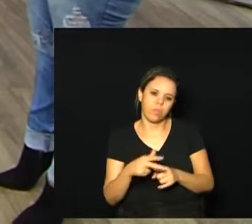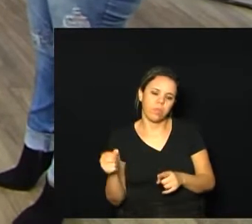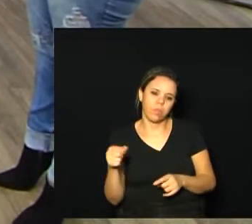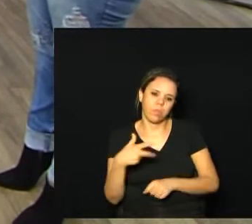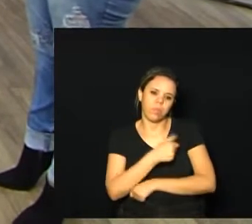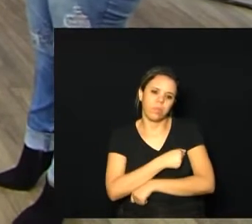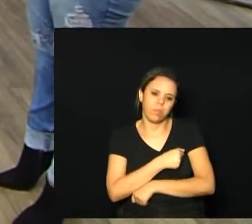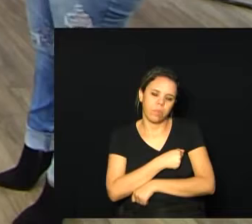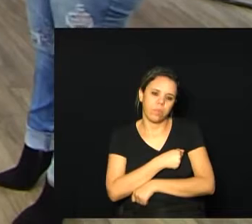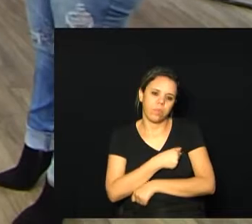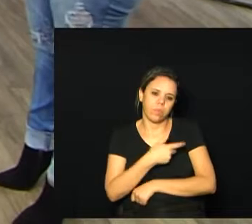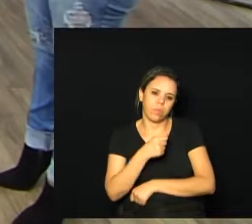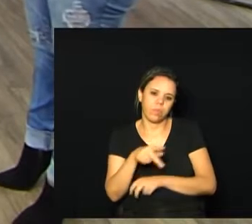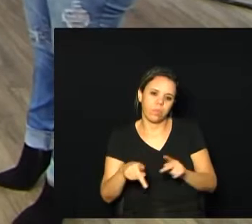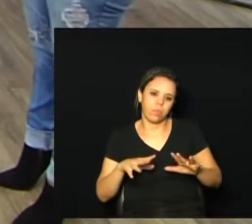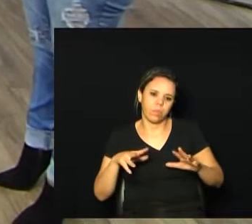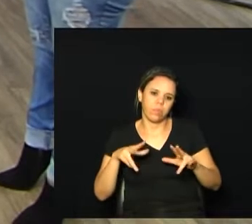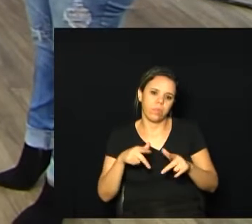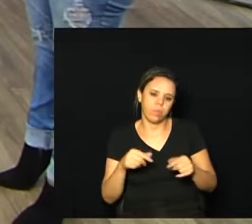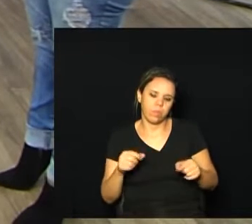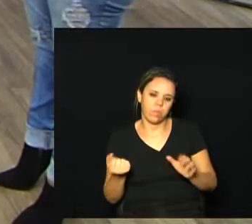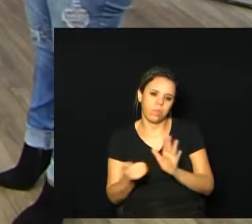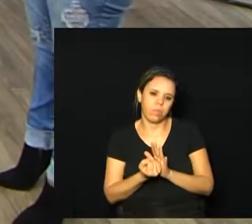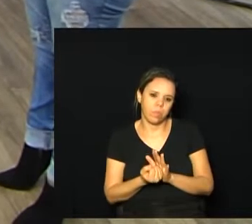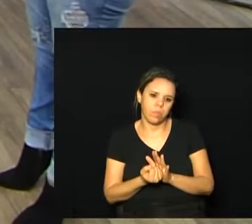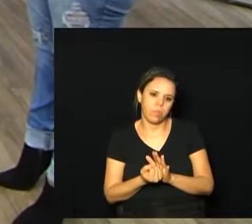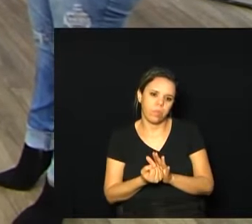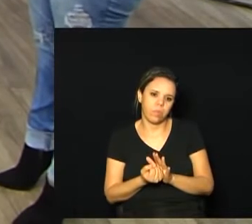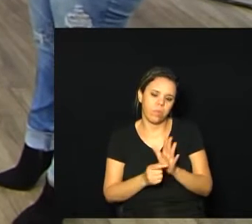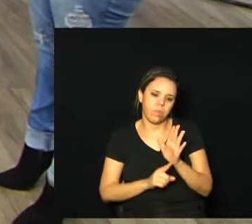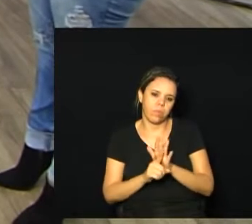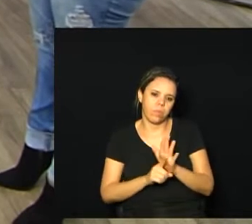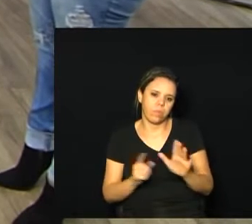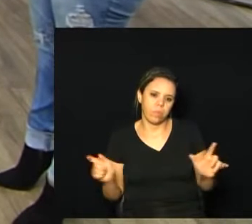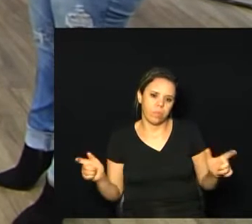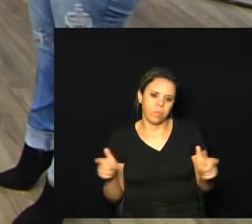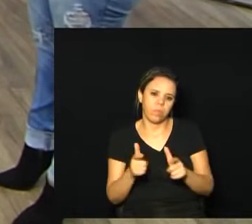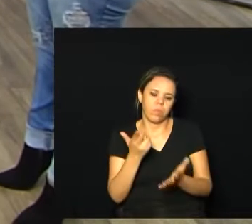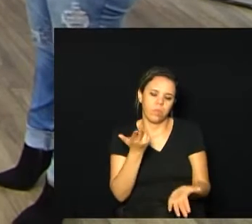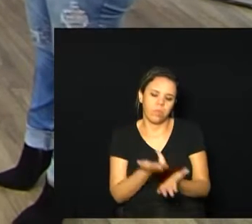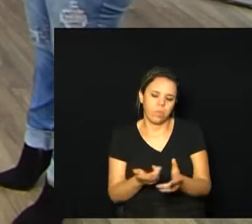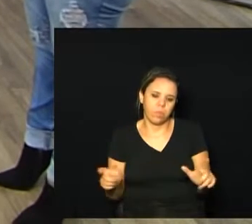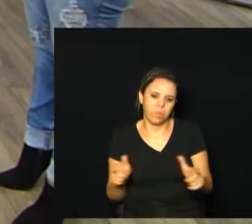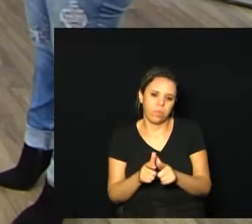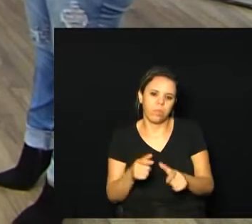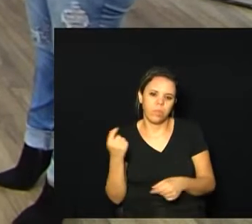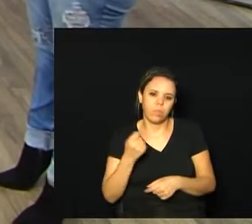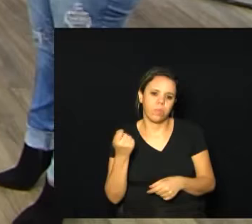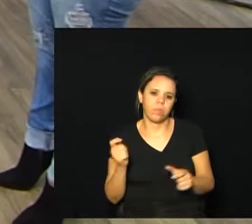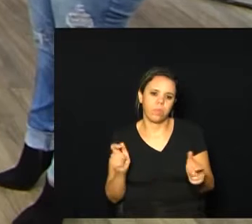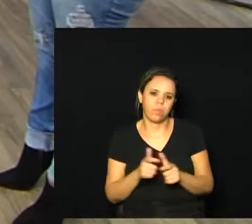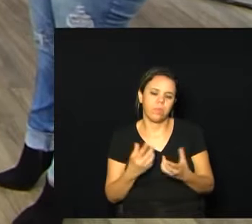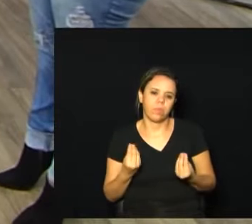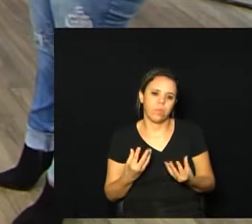da vacina que está sendo aplicada de todas as marcas, já que o índice, né, de internação de casos graves